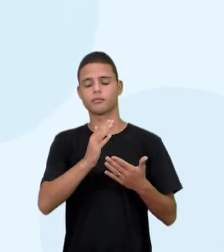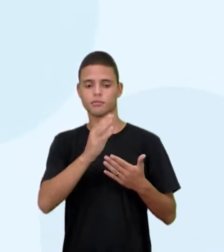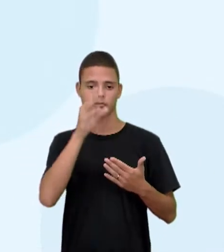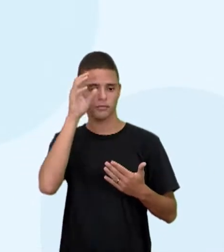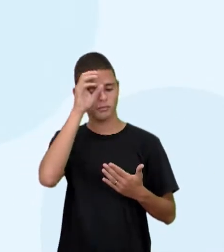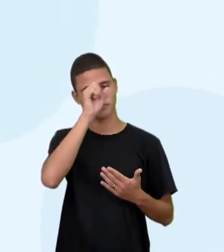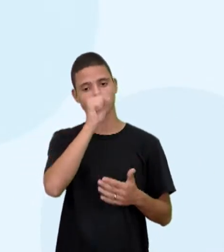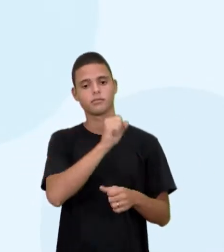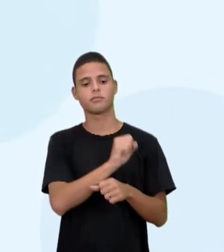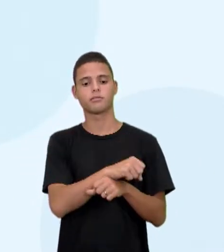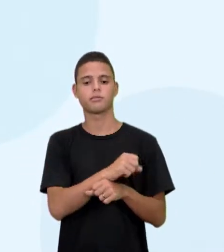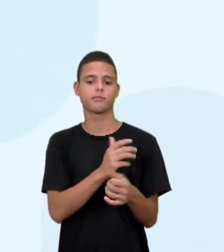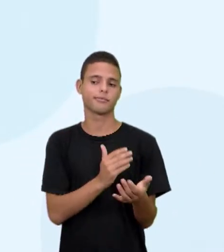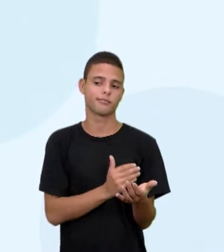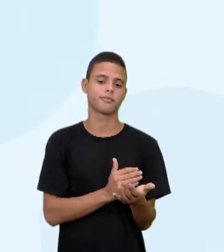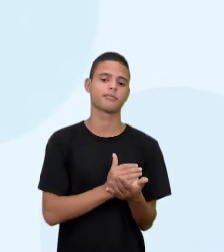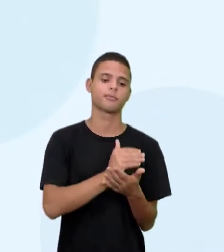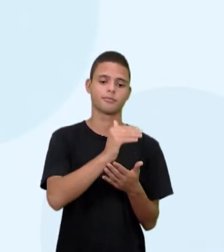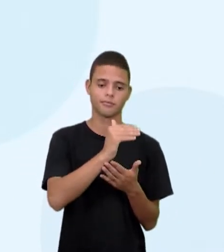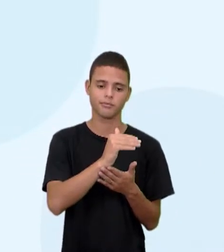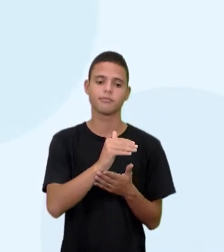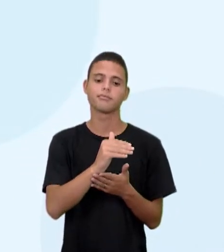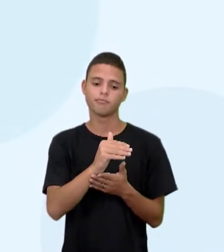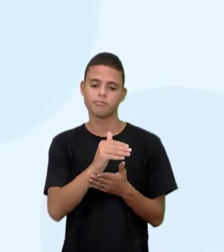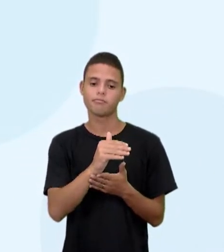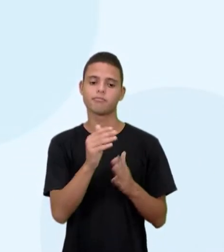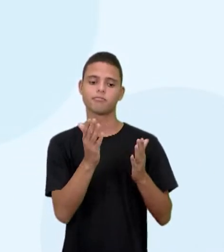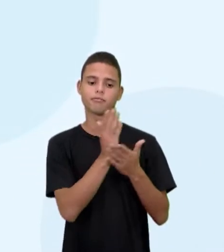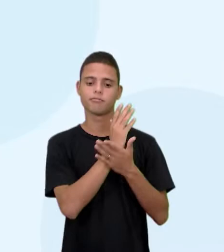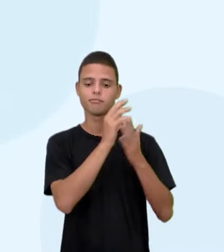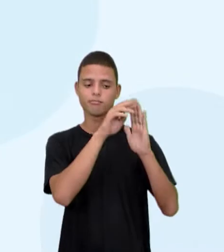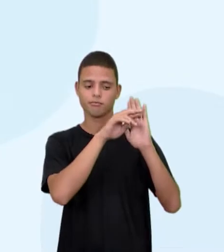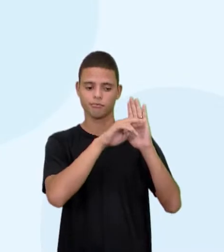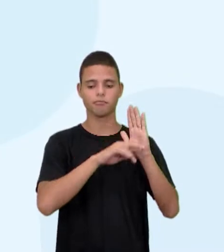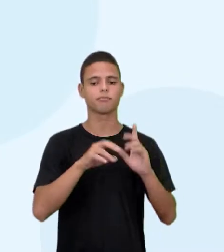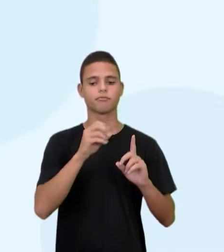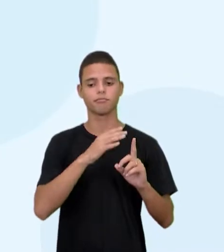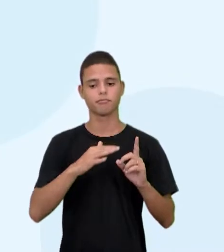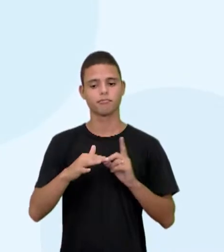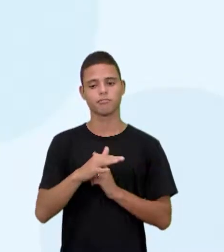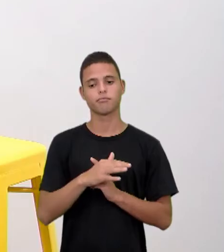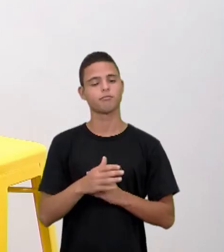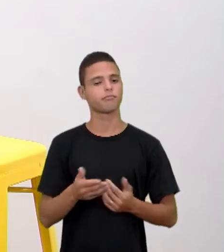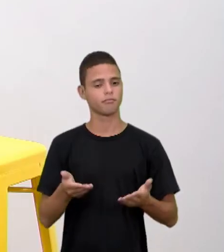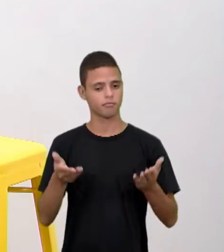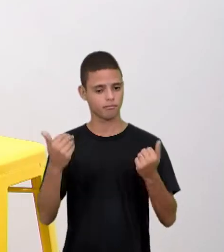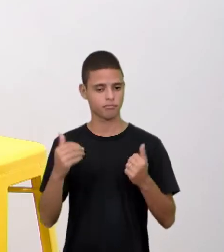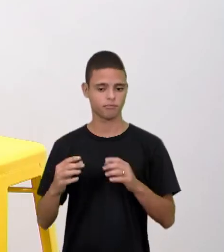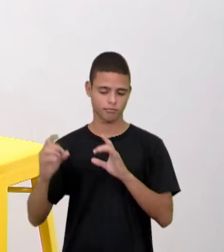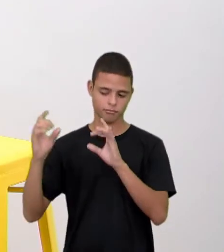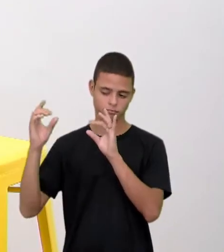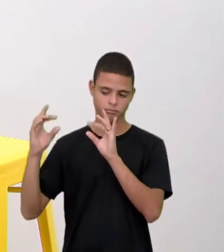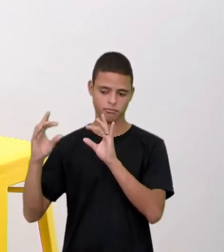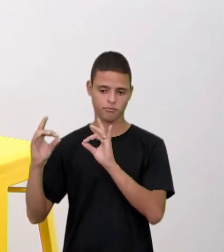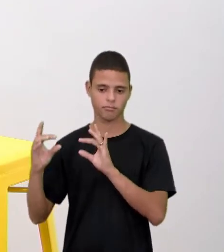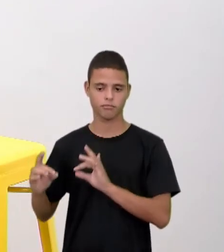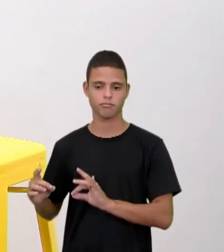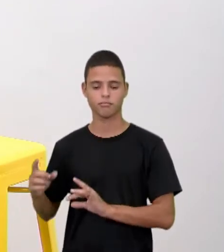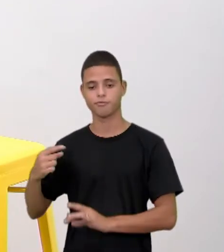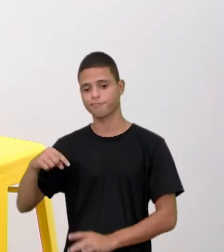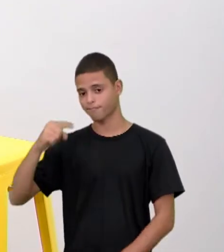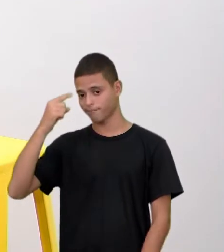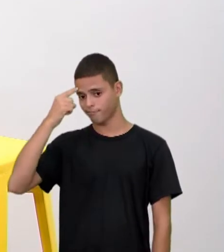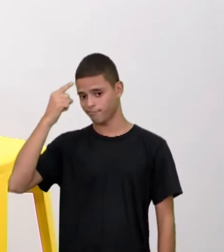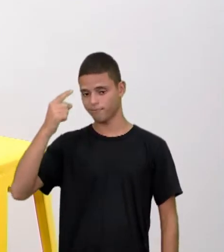limites, e começamos a internalizar regras sociais. Então, vamos lá, ponto a ponto, para a gente pensar